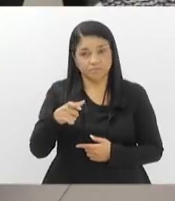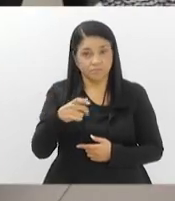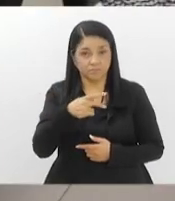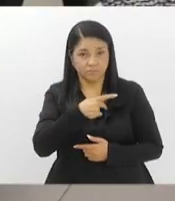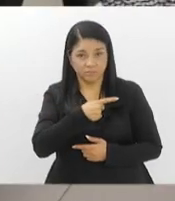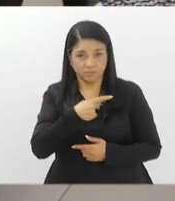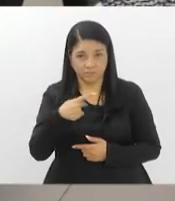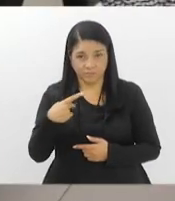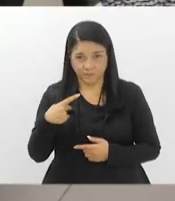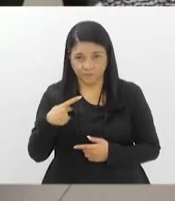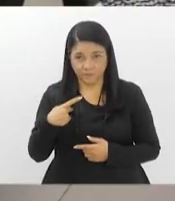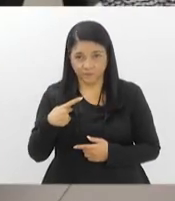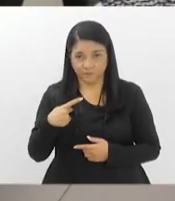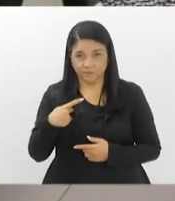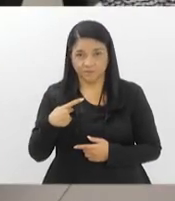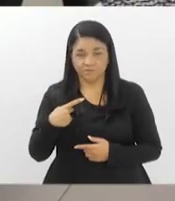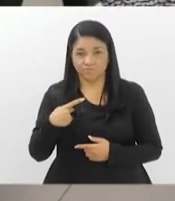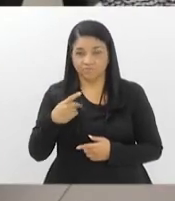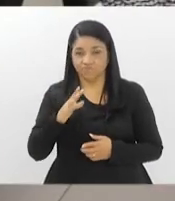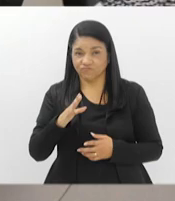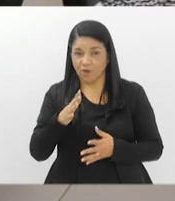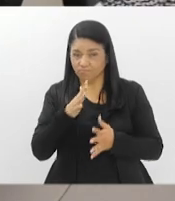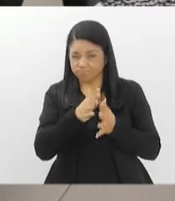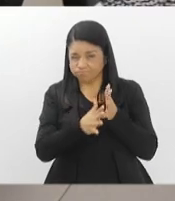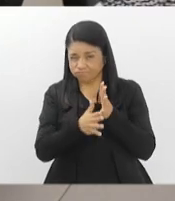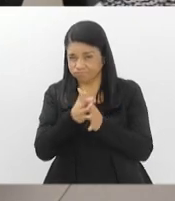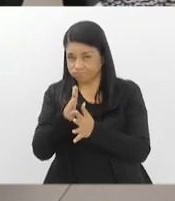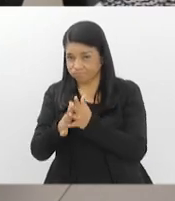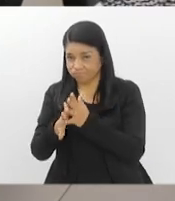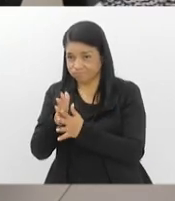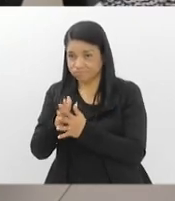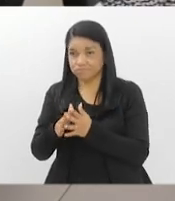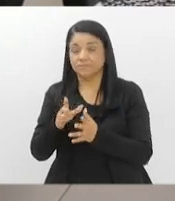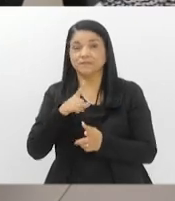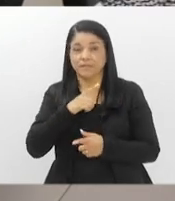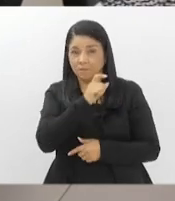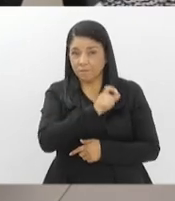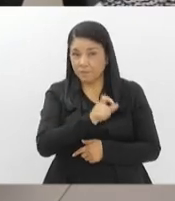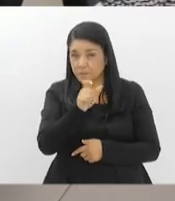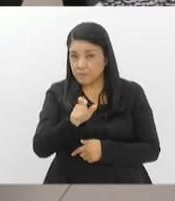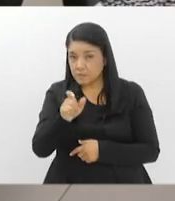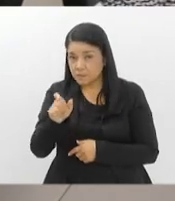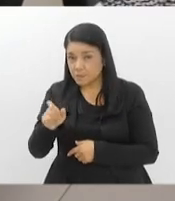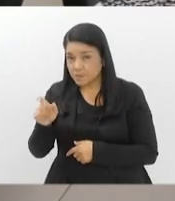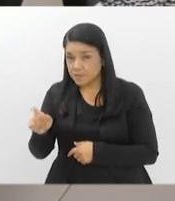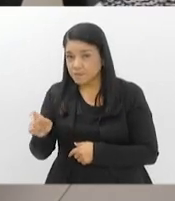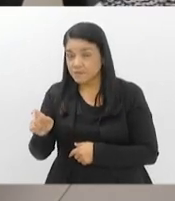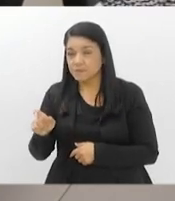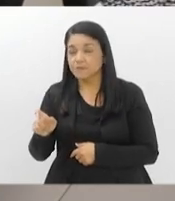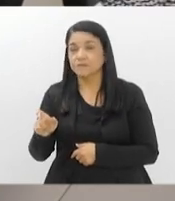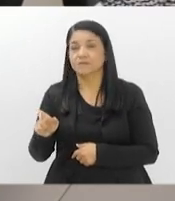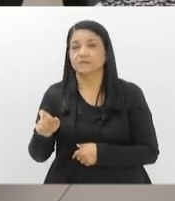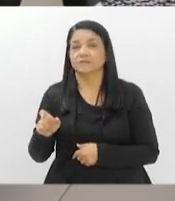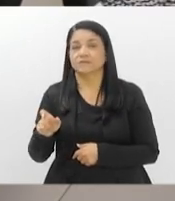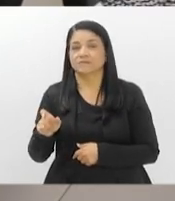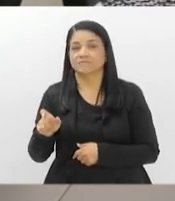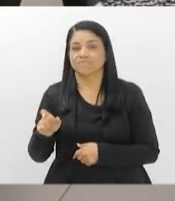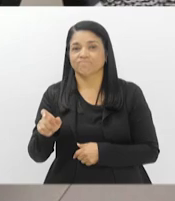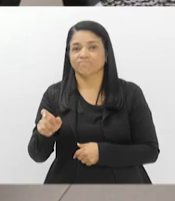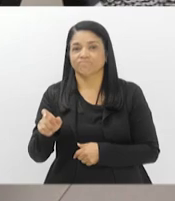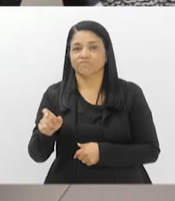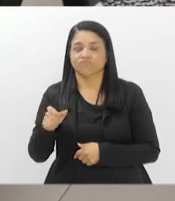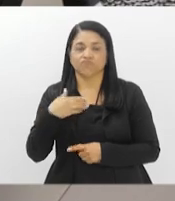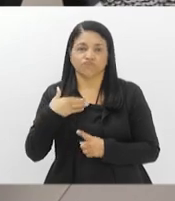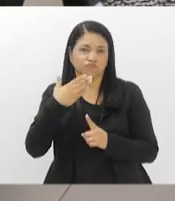isso já causa muito reboliço né inclusive pessoas até eh que não tem nenhum